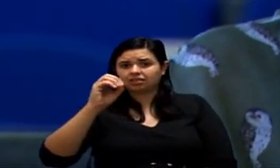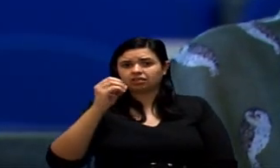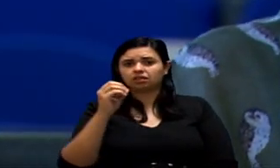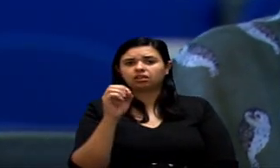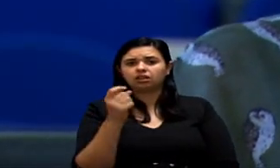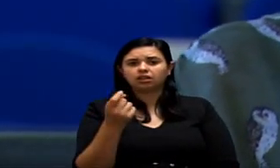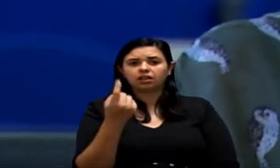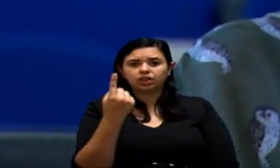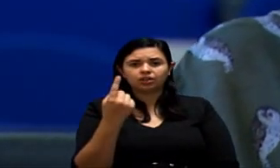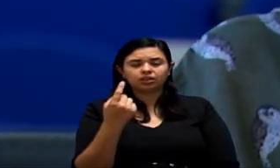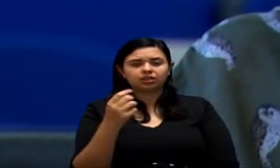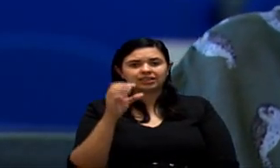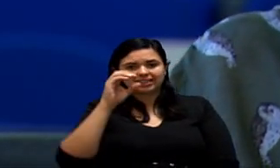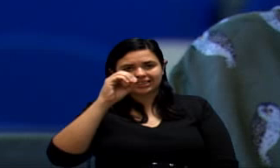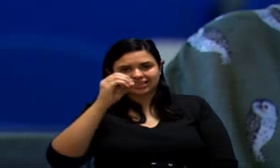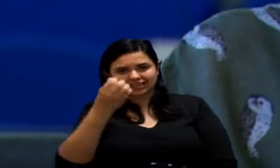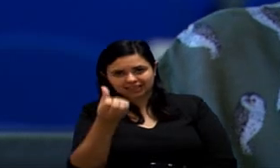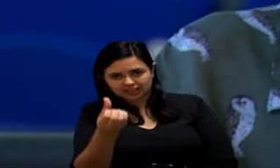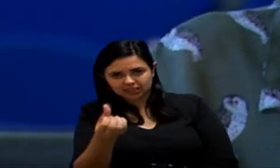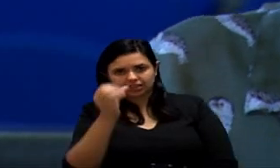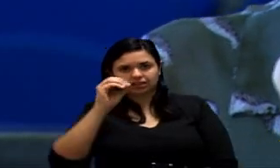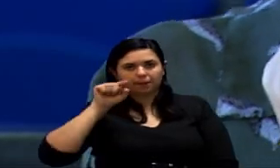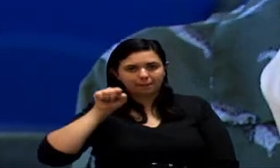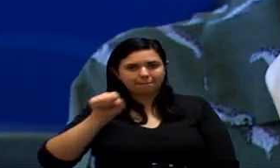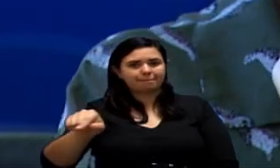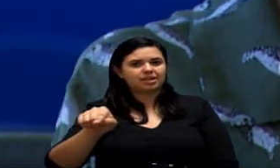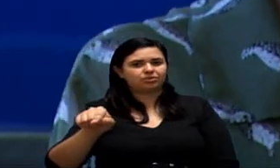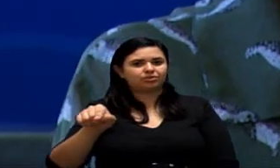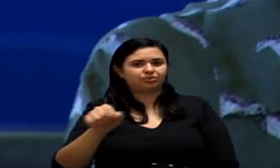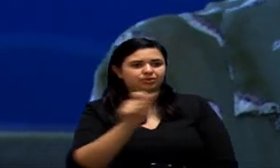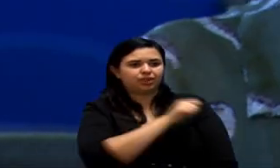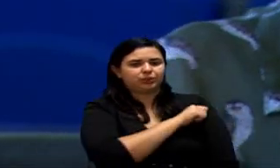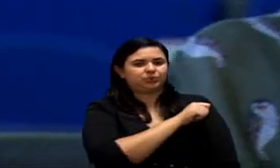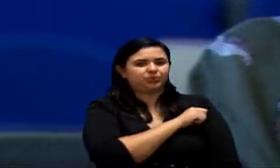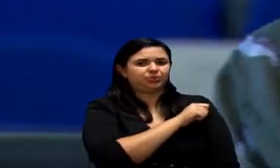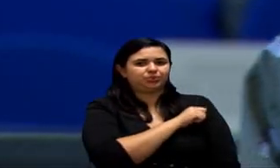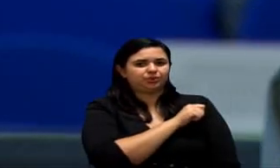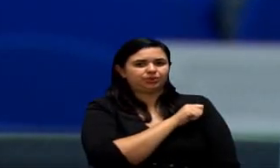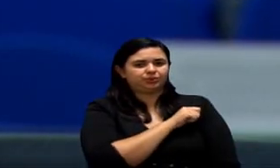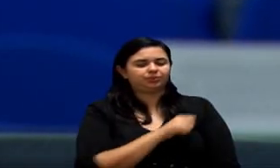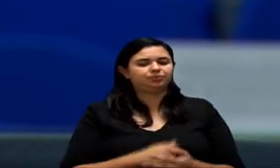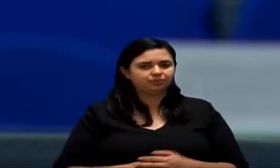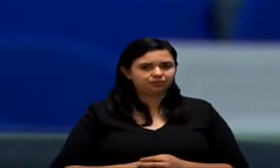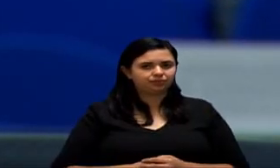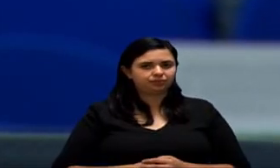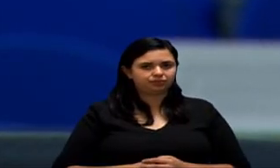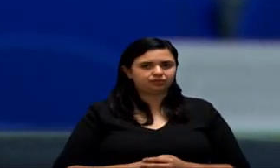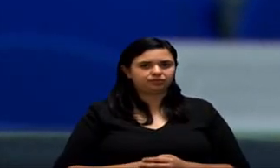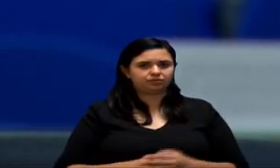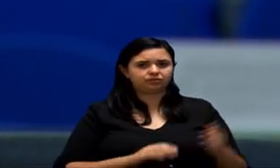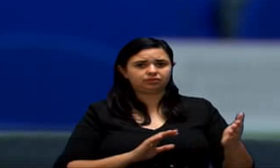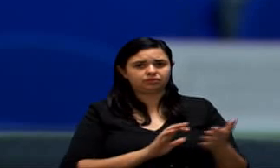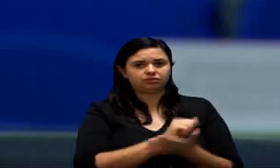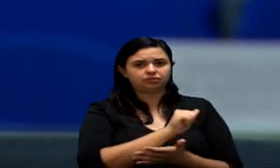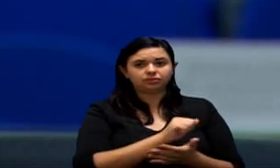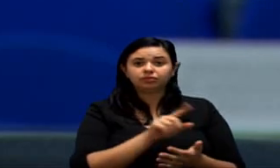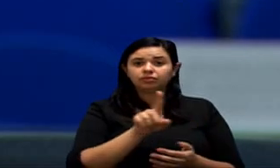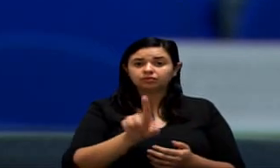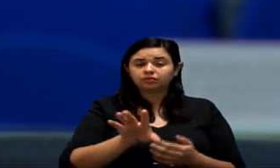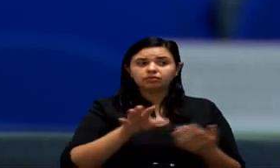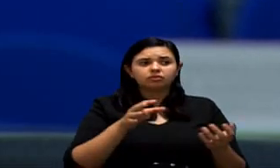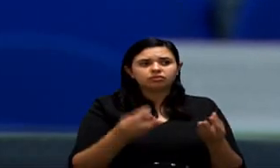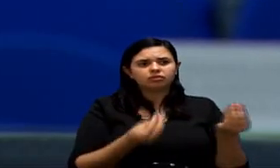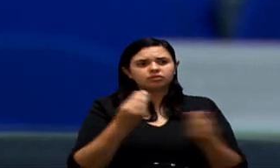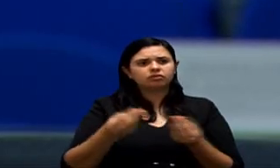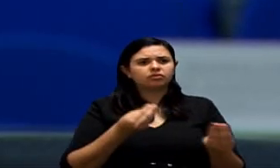mil alunos matriculados. E daí você para para analisar como que tá a, como que a prefeitura